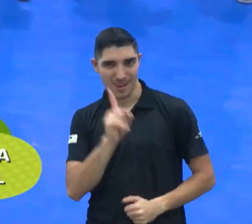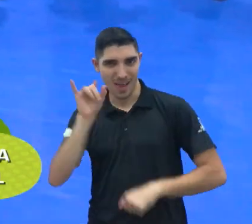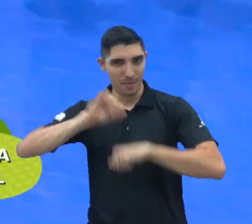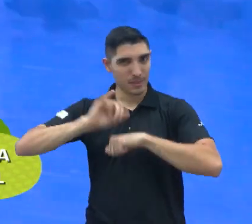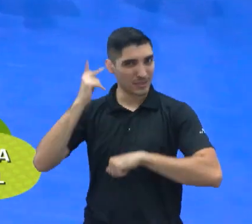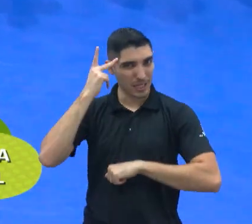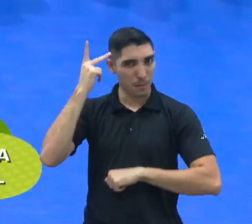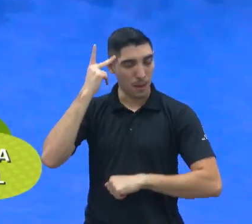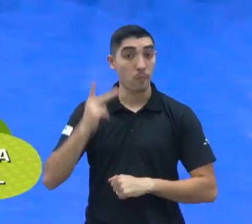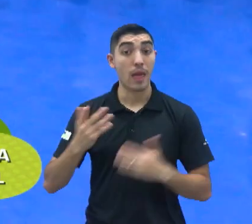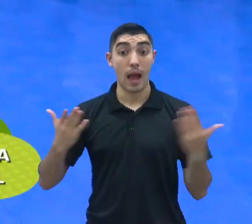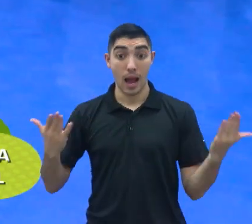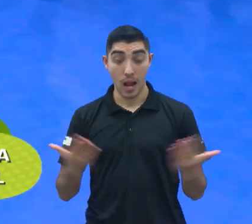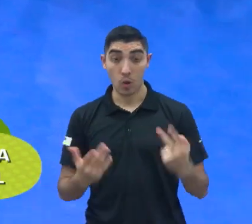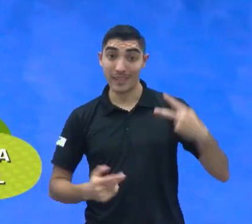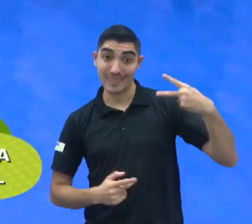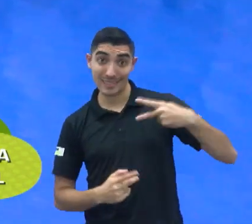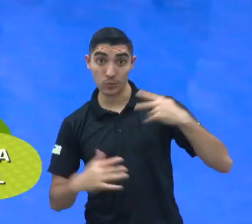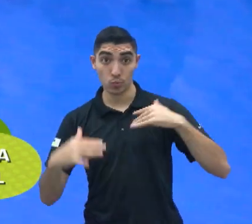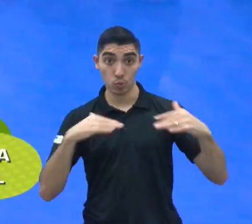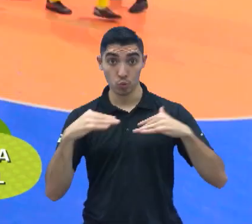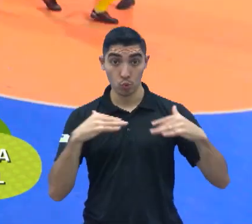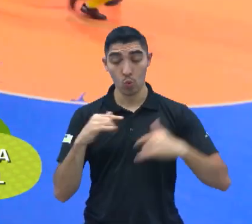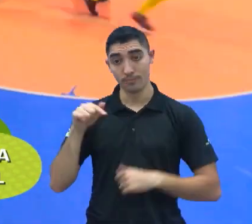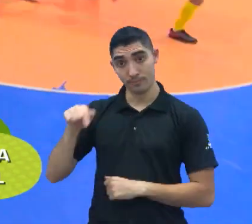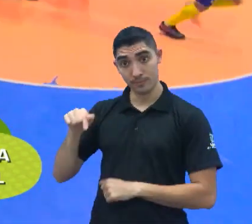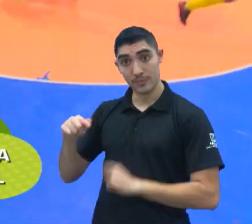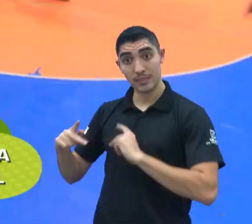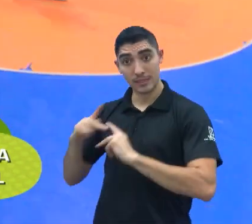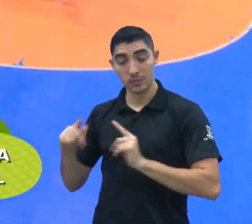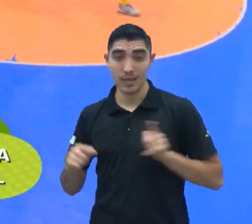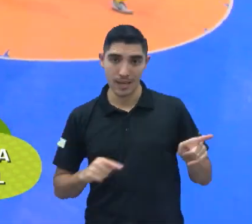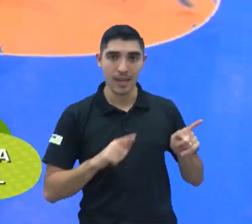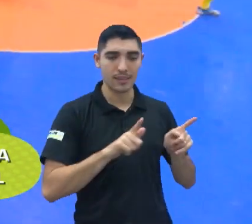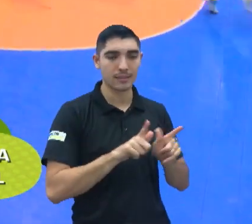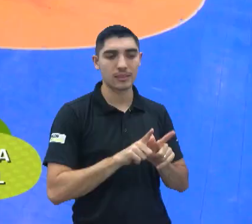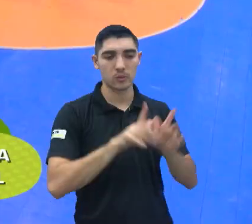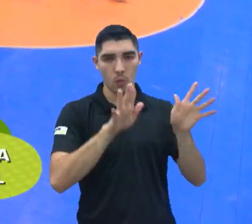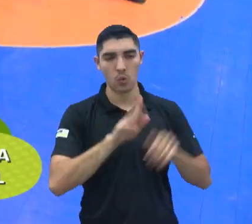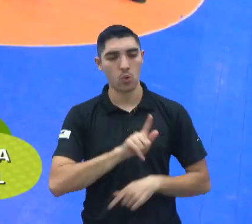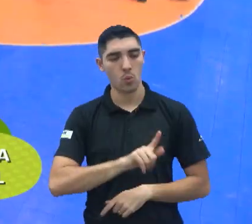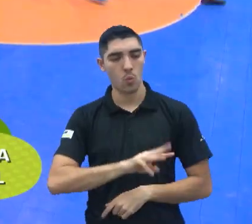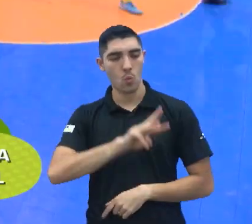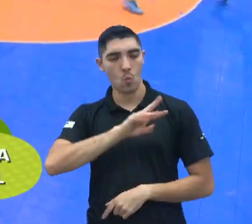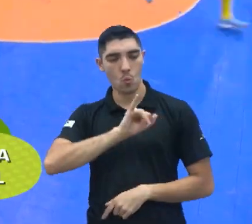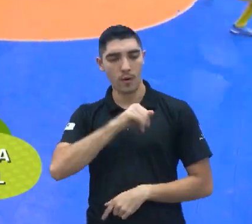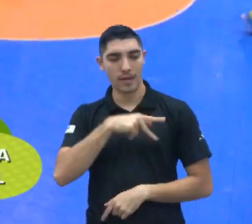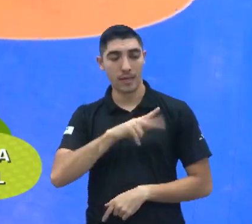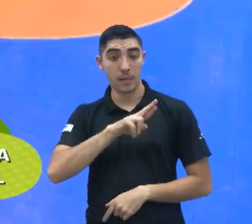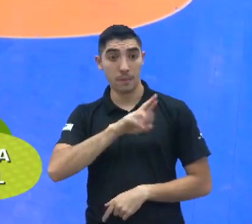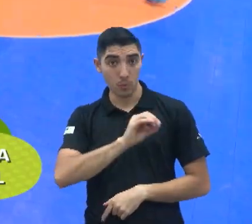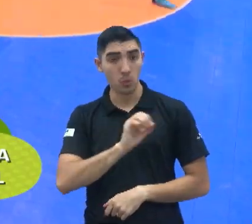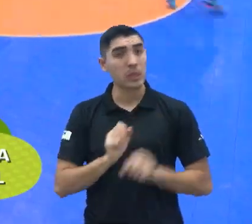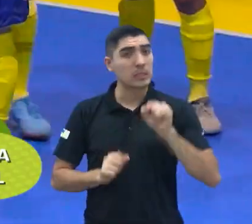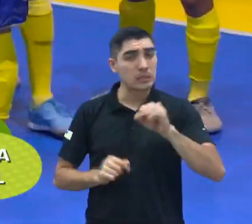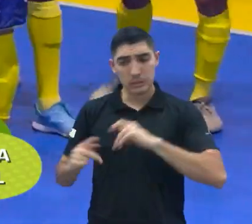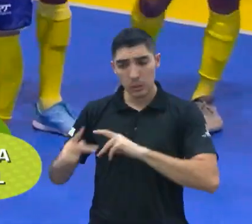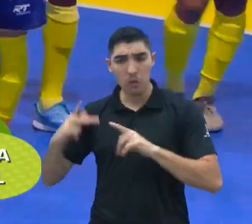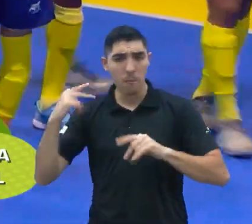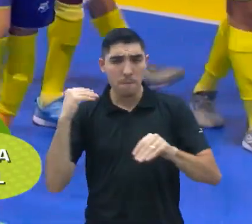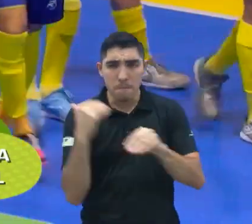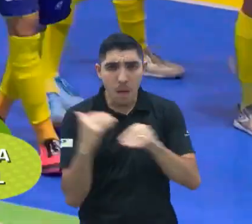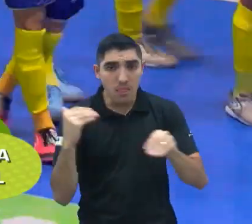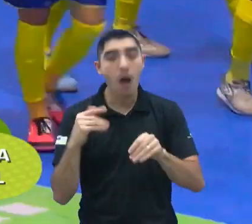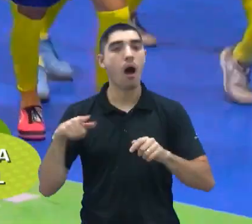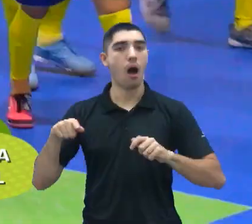São José recebeu ao Impro da cidade de Guarulhos no ginásio do Altos de Santana, precisando apenas de empate para